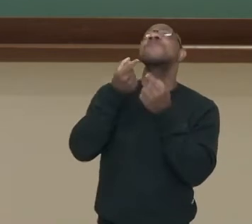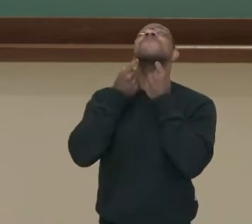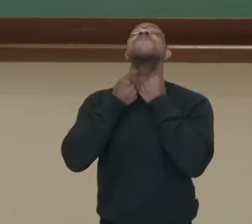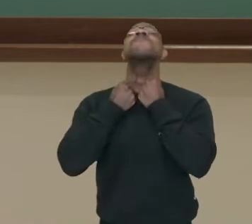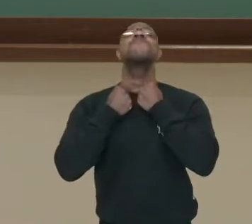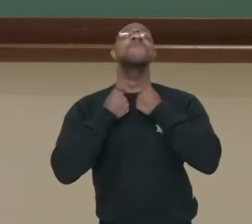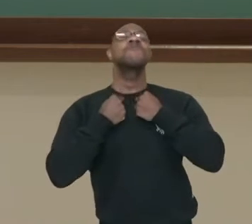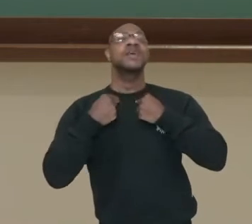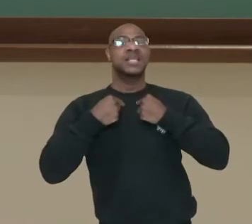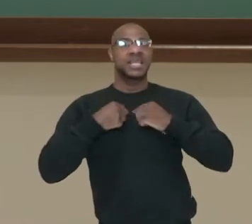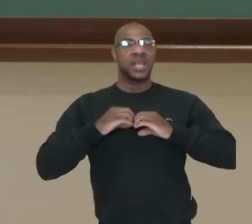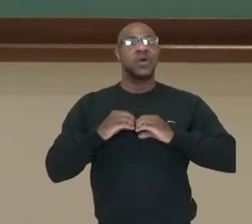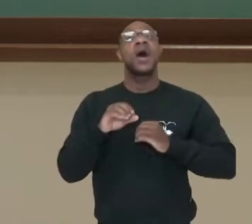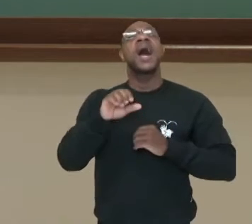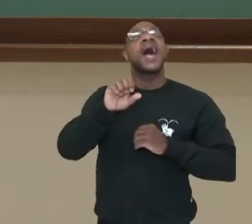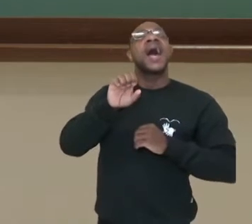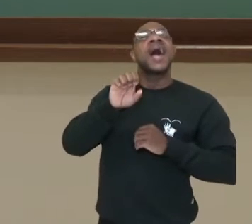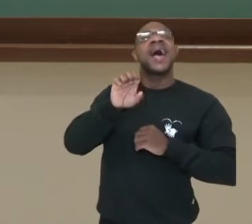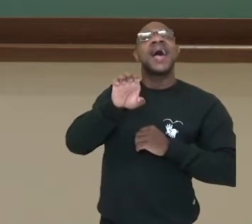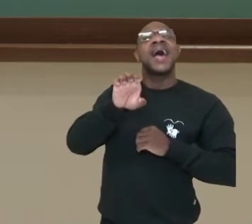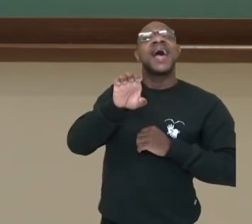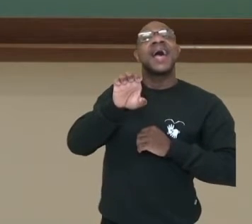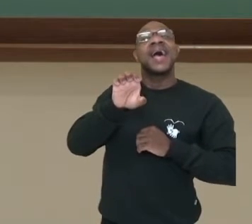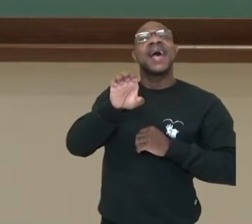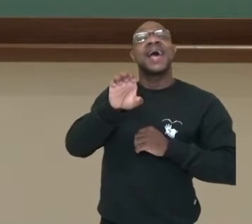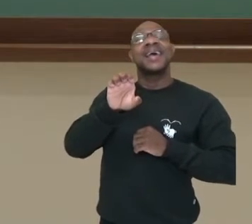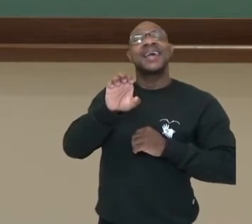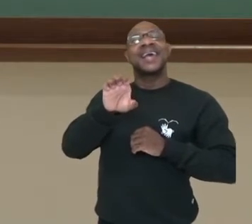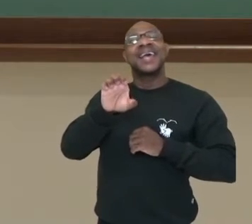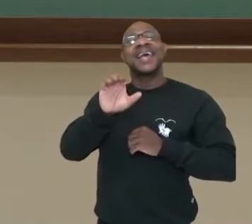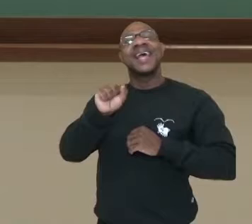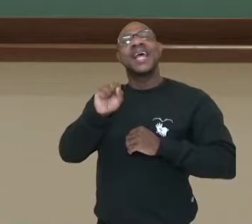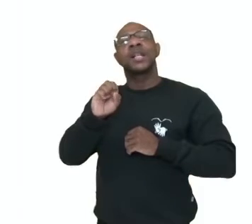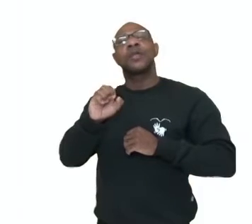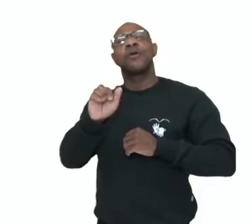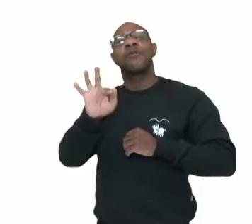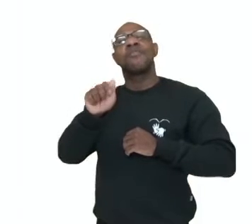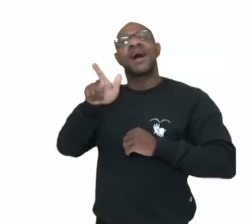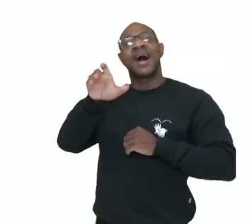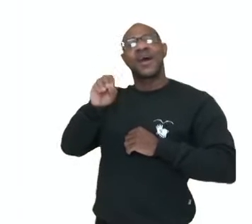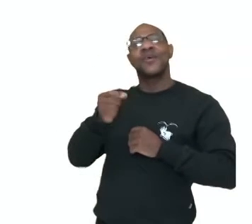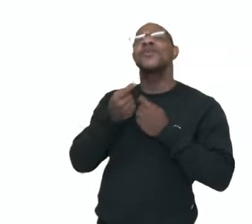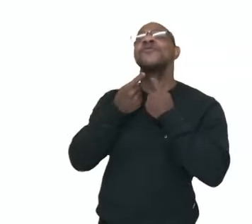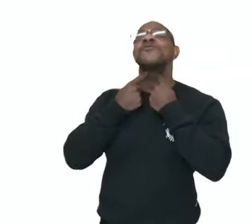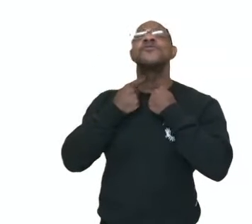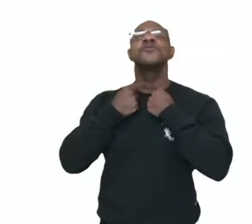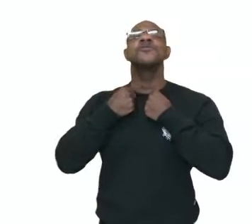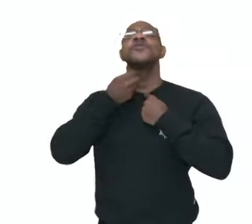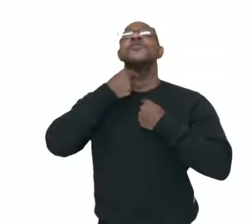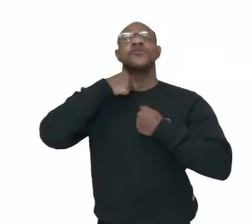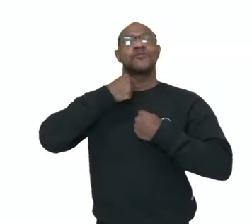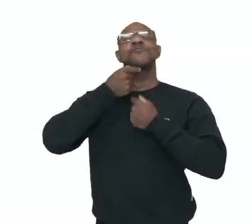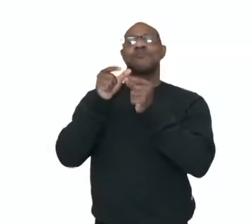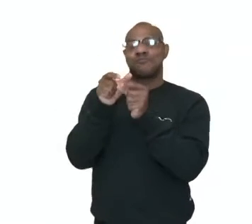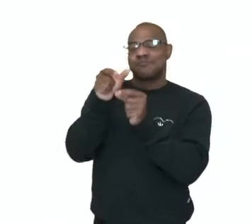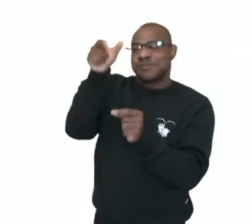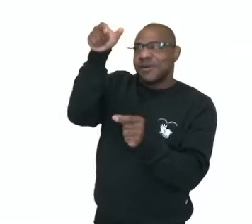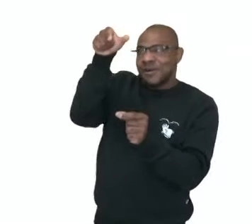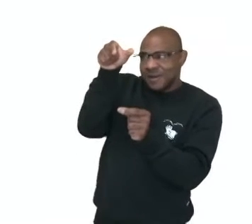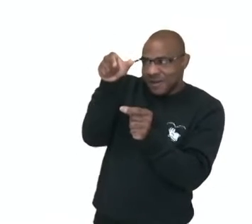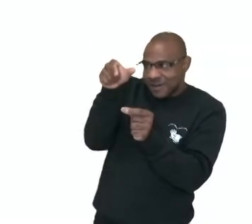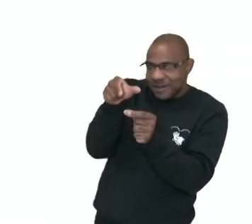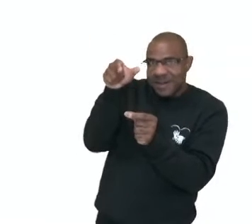o esôfago, né, que vai dar continuidade ali para o sistema digestório. Aqui é diferente, então o ar ele vai passar aqui para